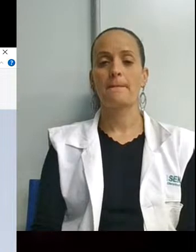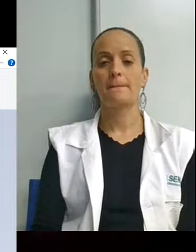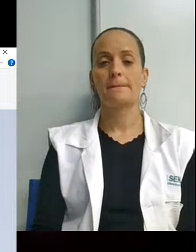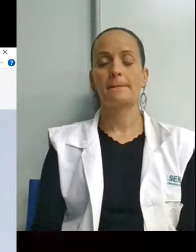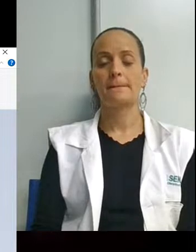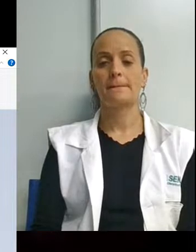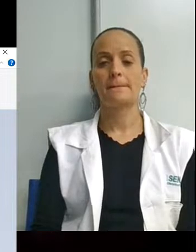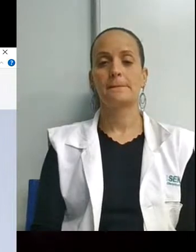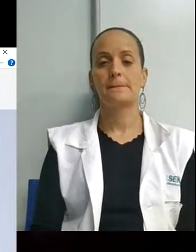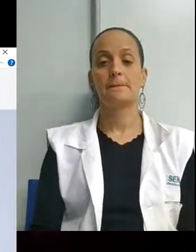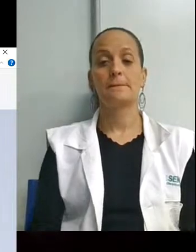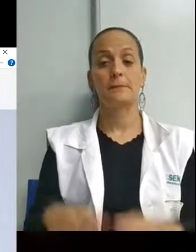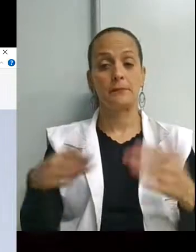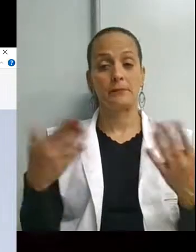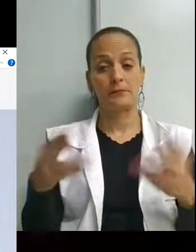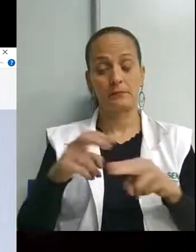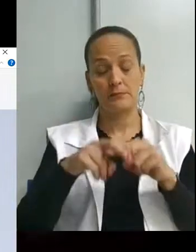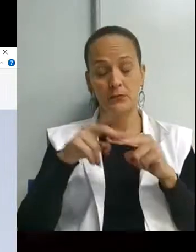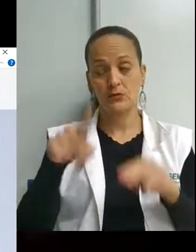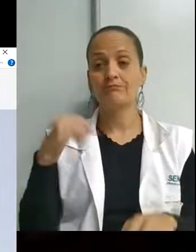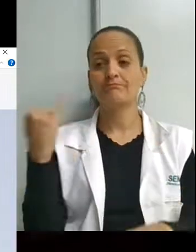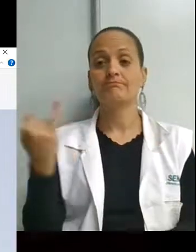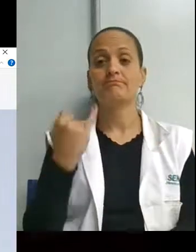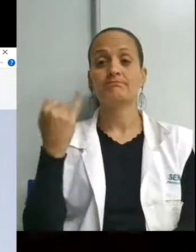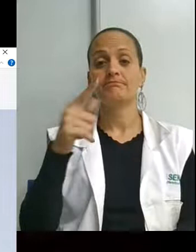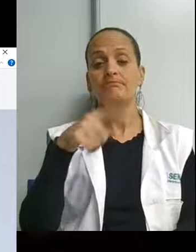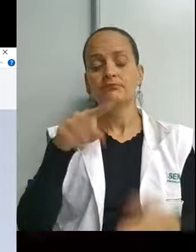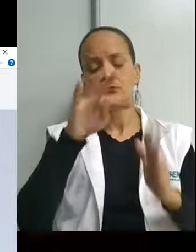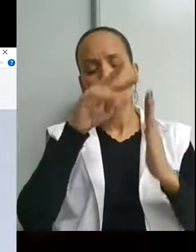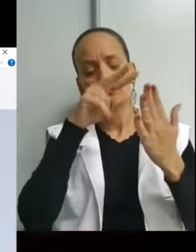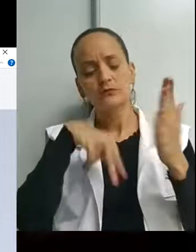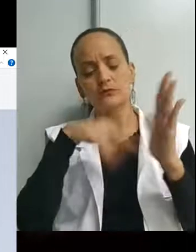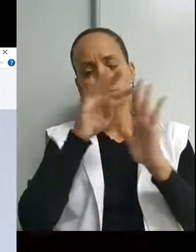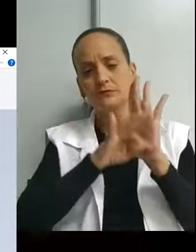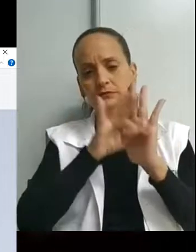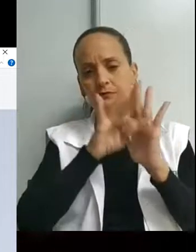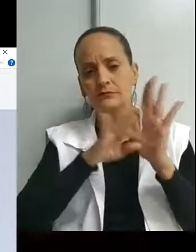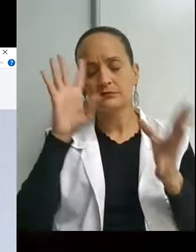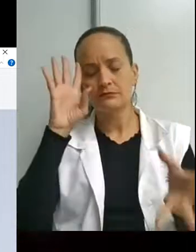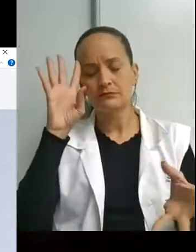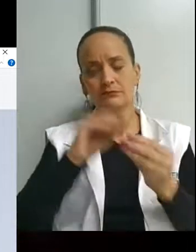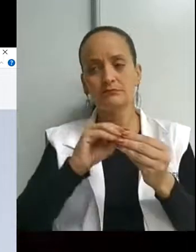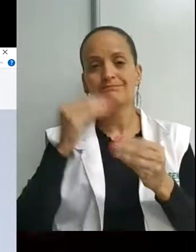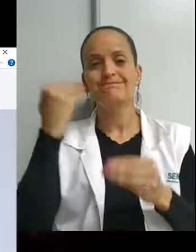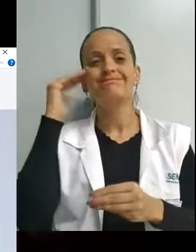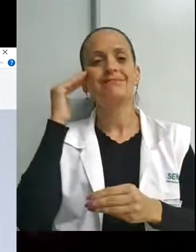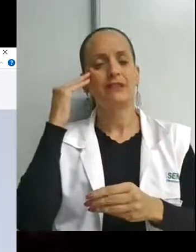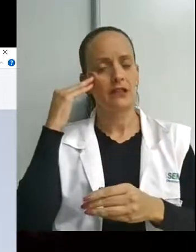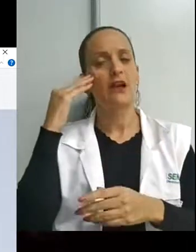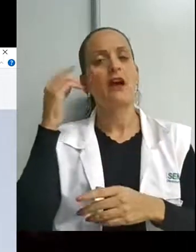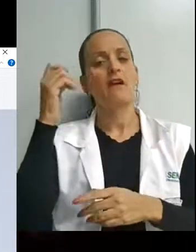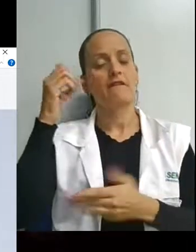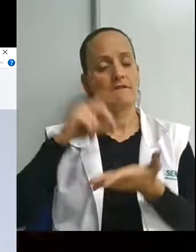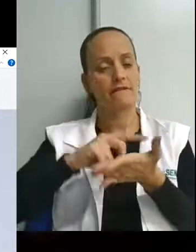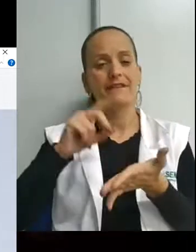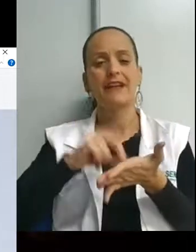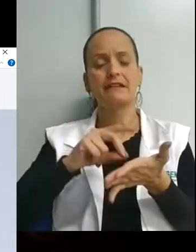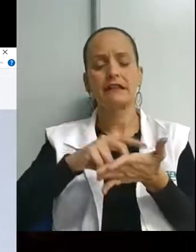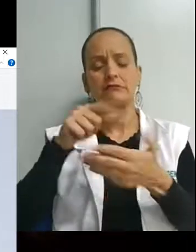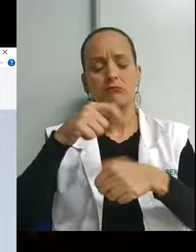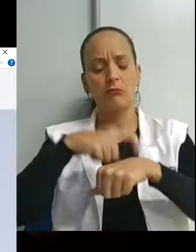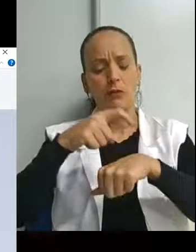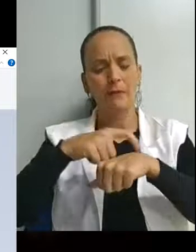Então, assim, a interpretação desse desafio é que é o mais complicado, né? Vocês vão ver que na hora de fazer os cálculos